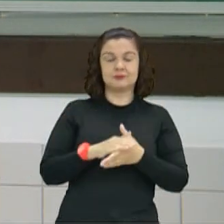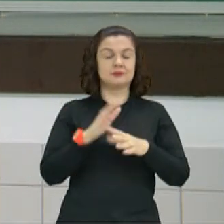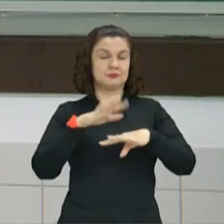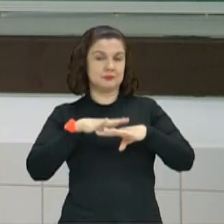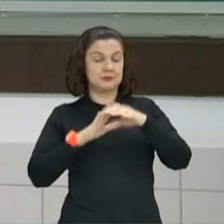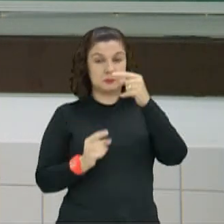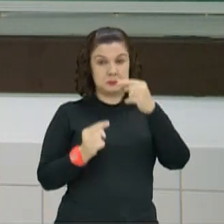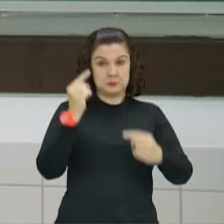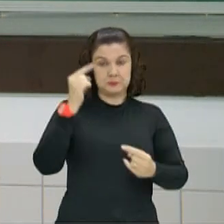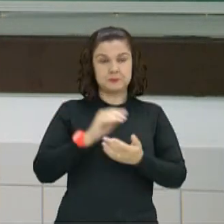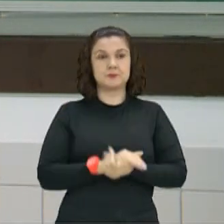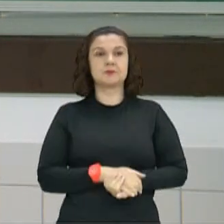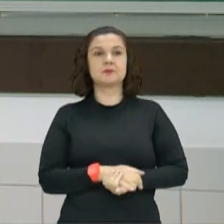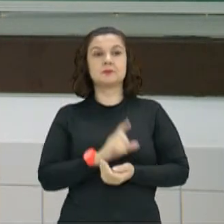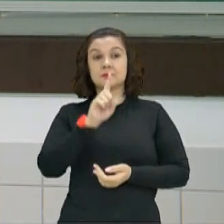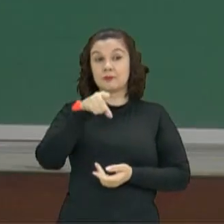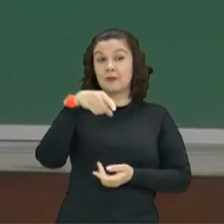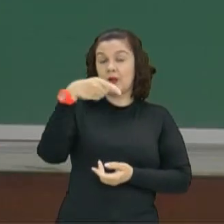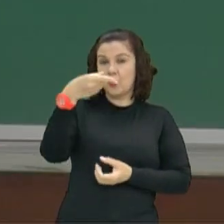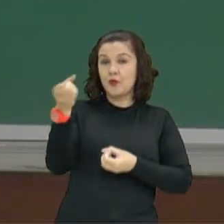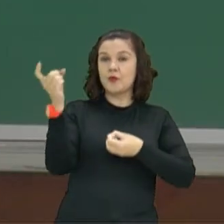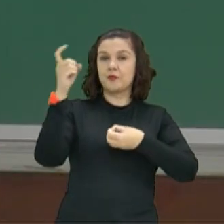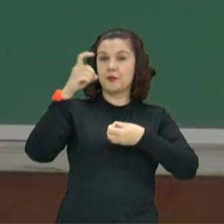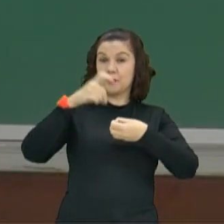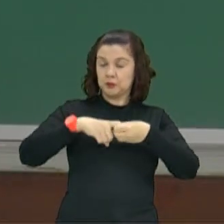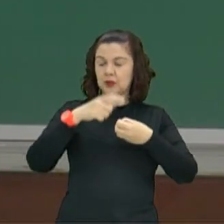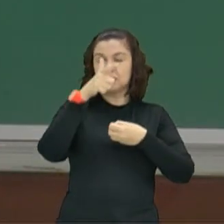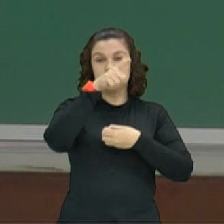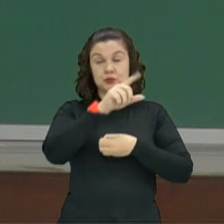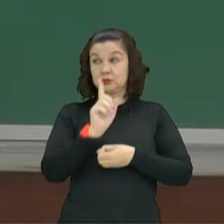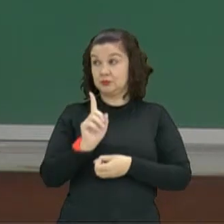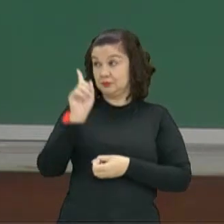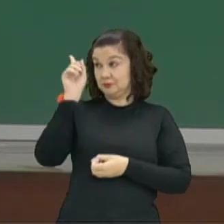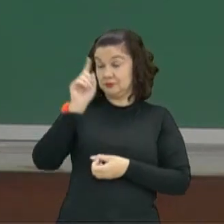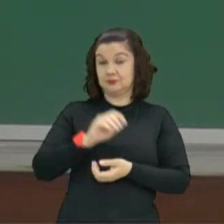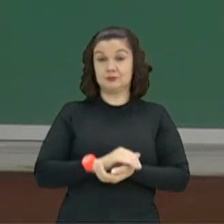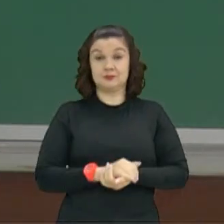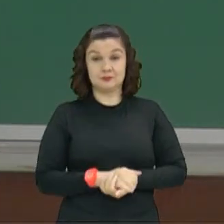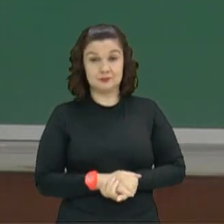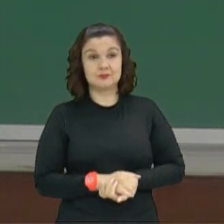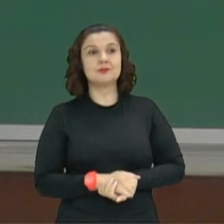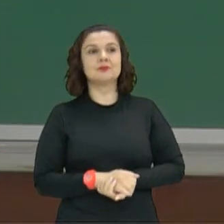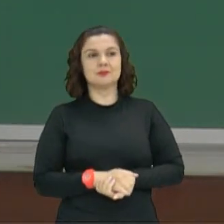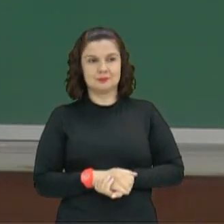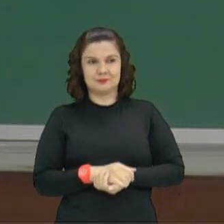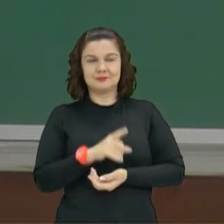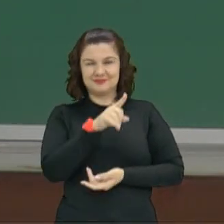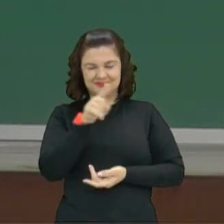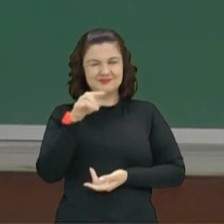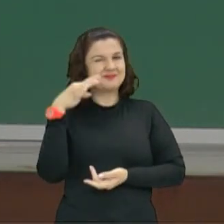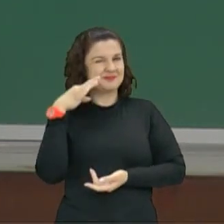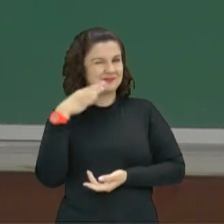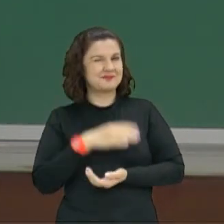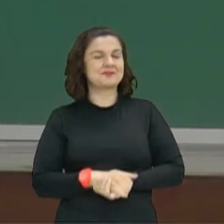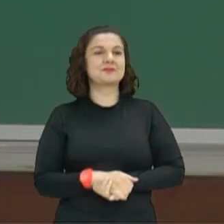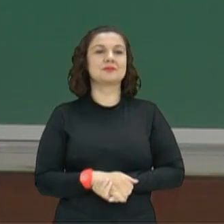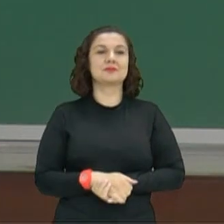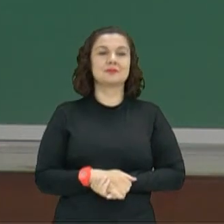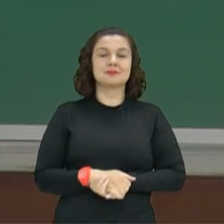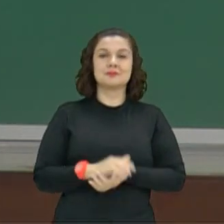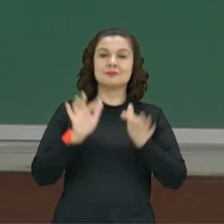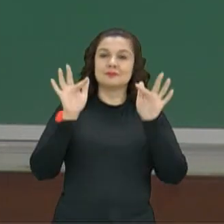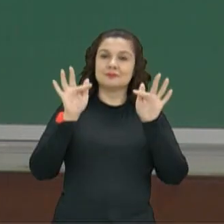matemática. Próxima aula, retomada de equações novamente, nós vamos ver, bacana isso é bem show.